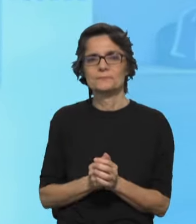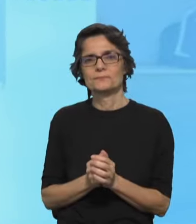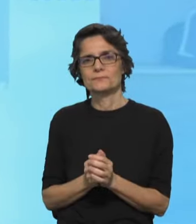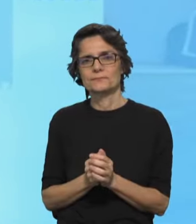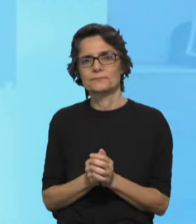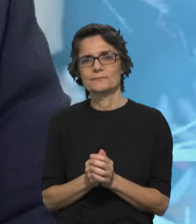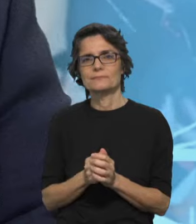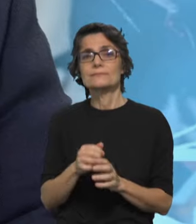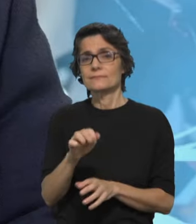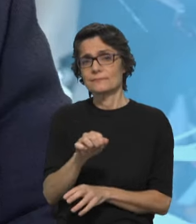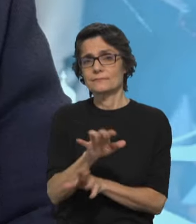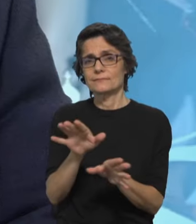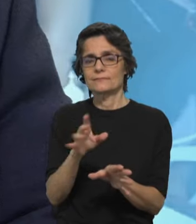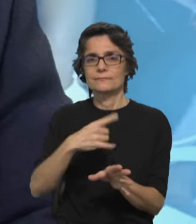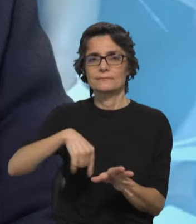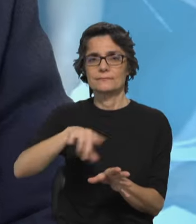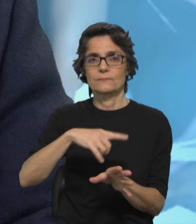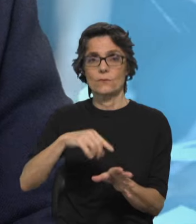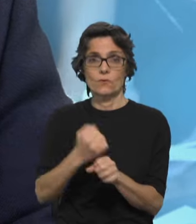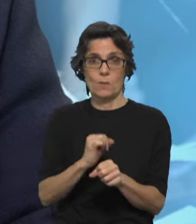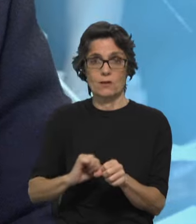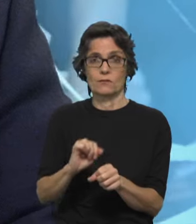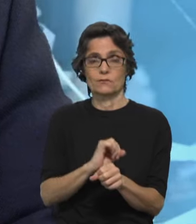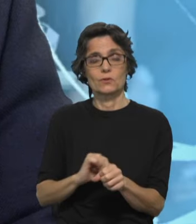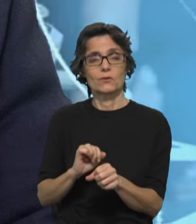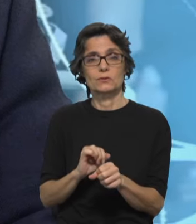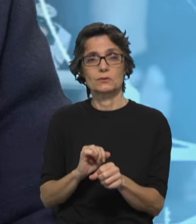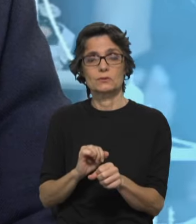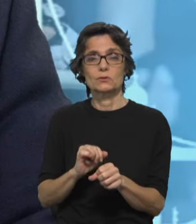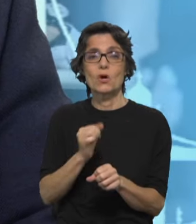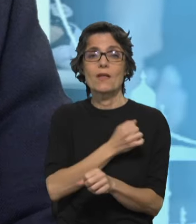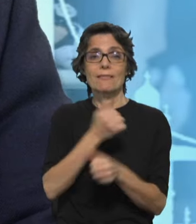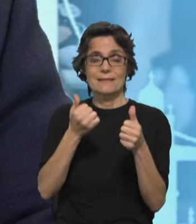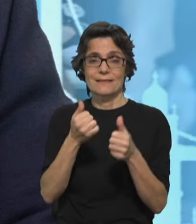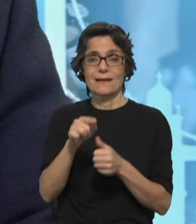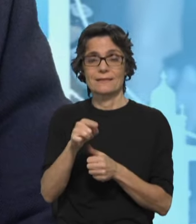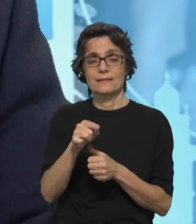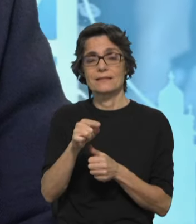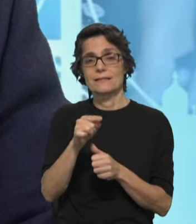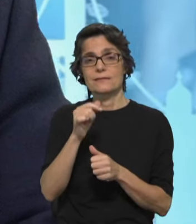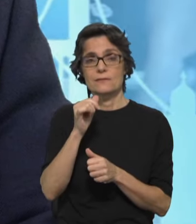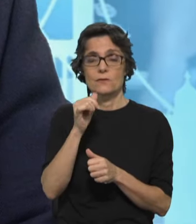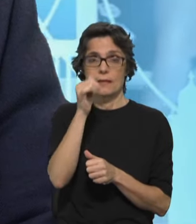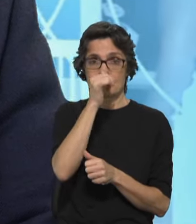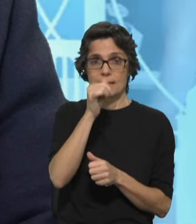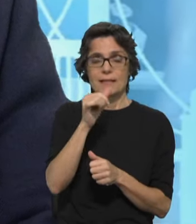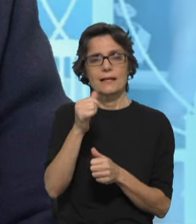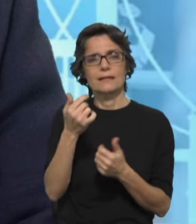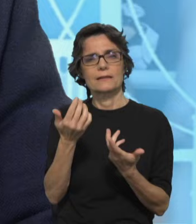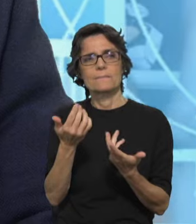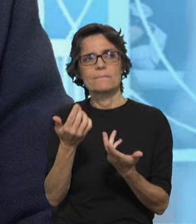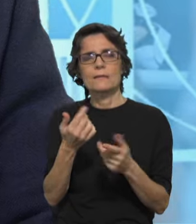Sem dúvida, nós, inclusivamente, no contexto da cidade de Santarém, temos uma realidade muito interessante,